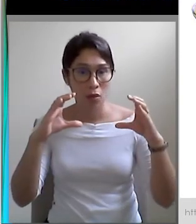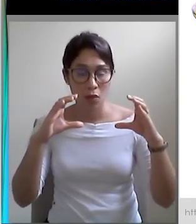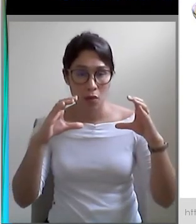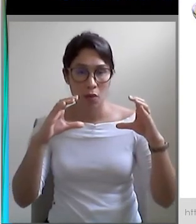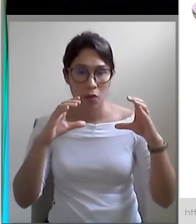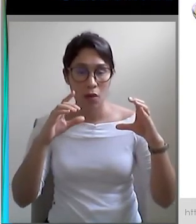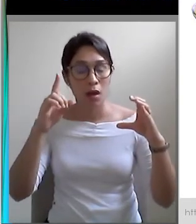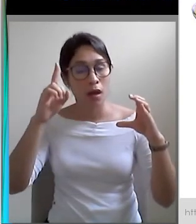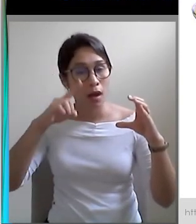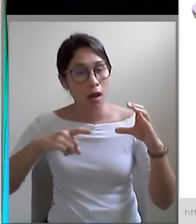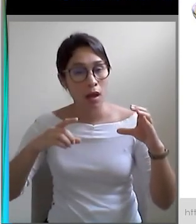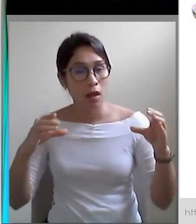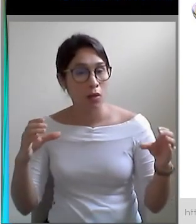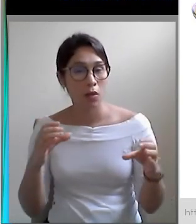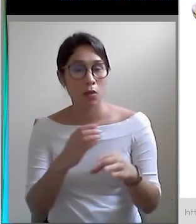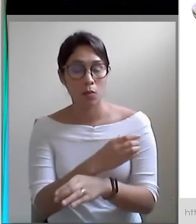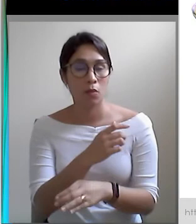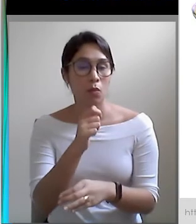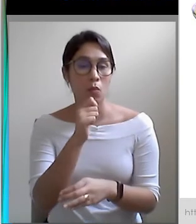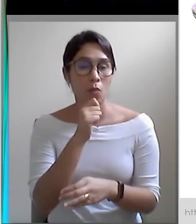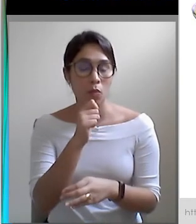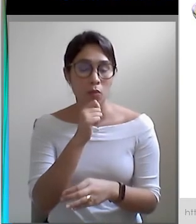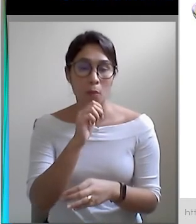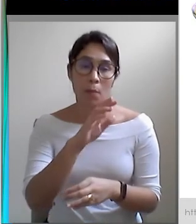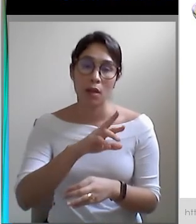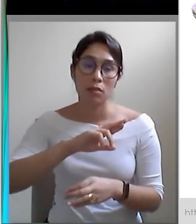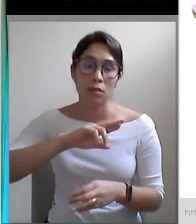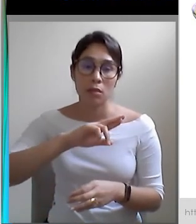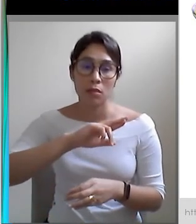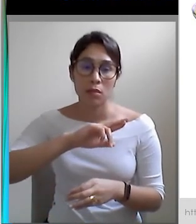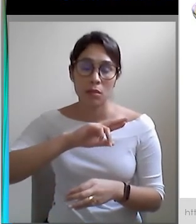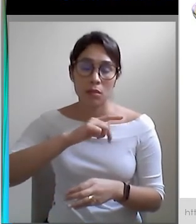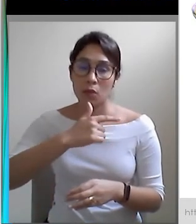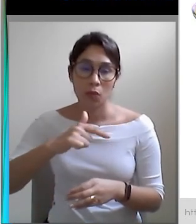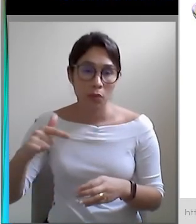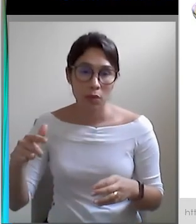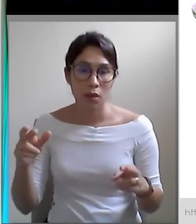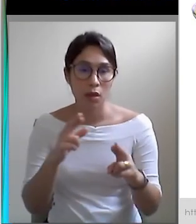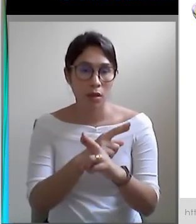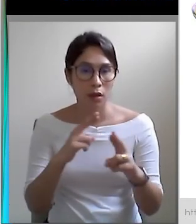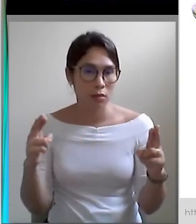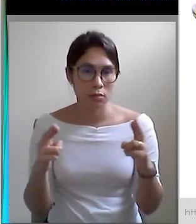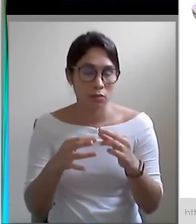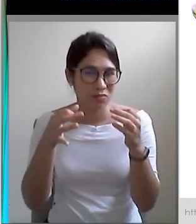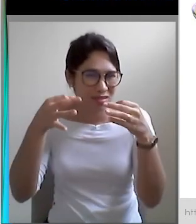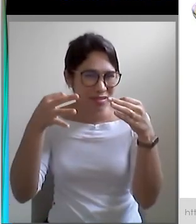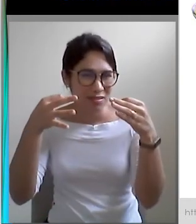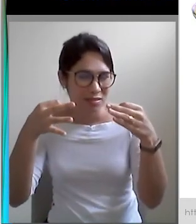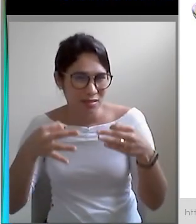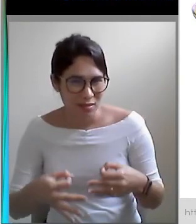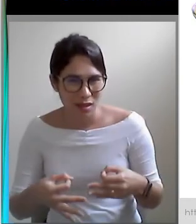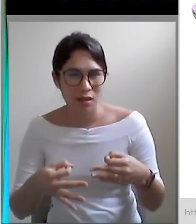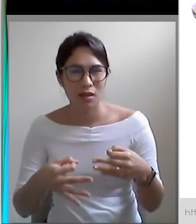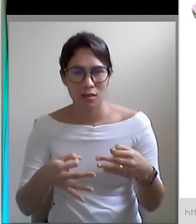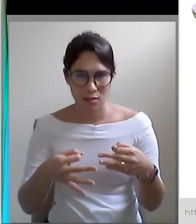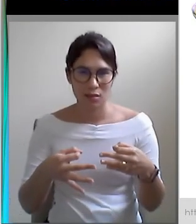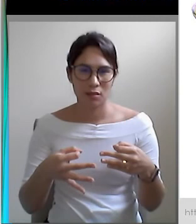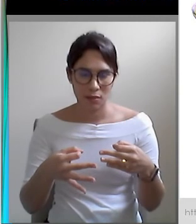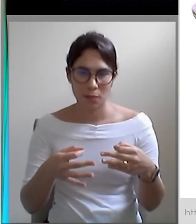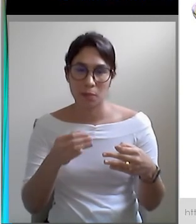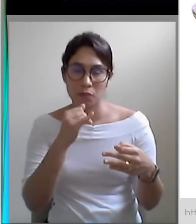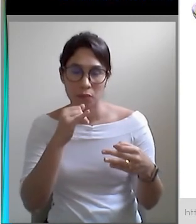As plaquetas grandes são geralmente consideradas imaturas. Contudo, não há uma